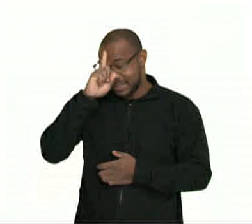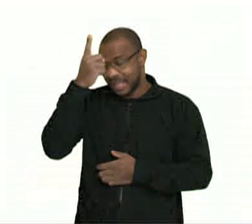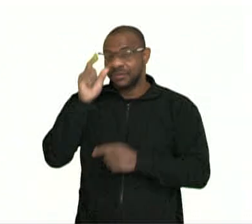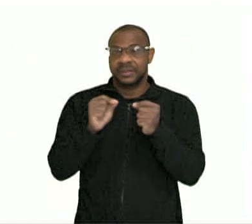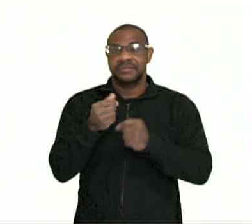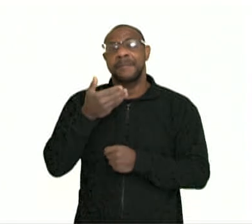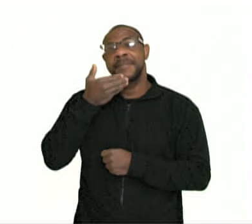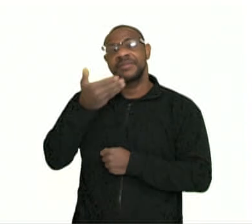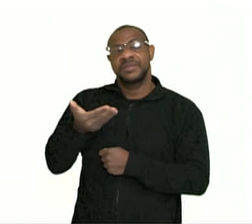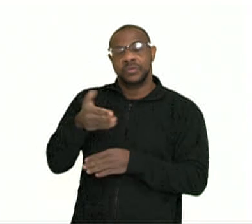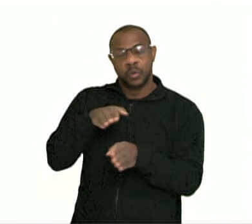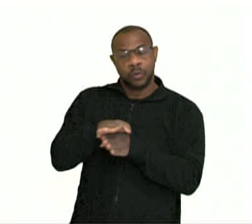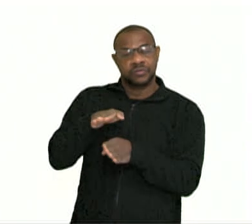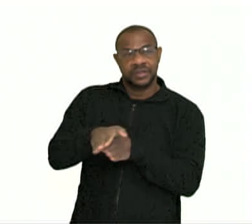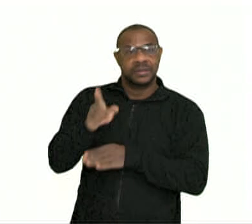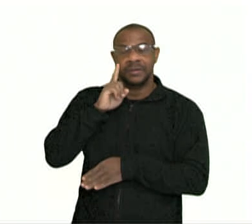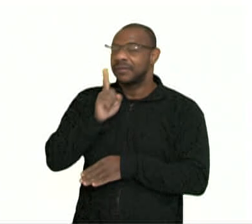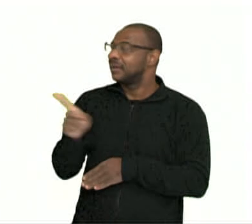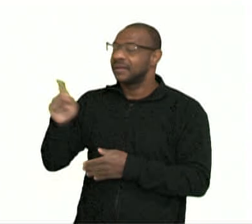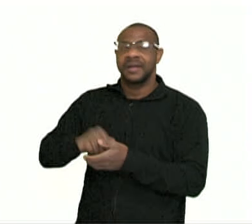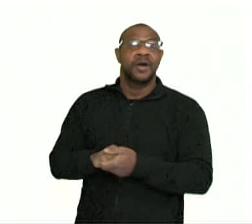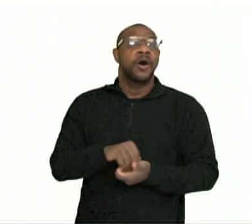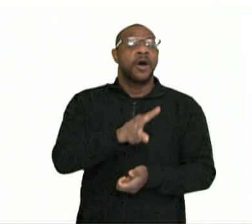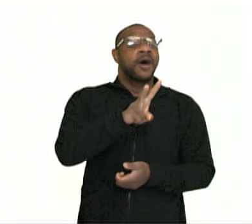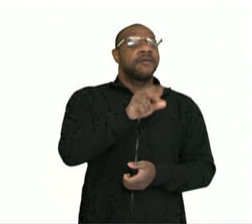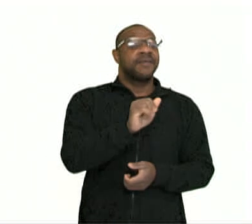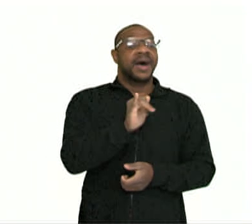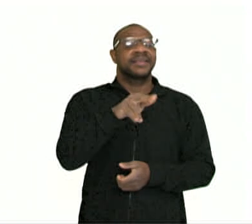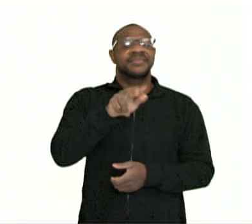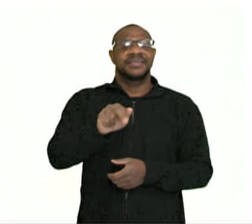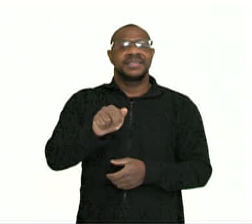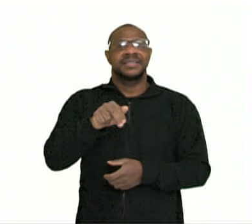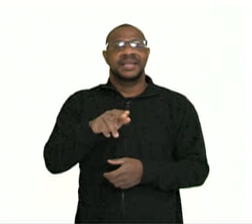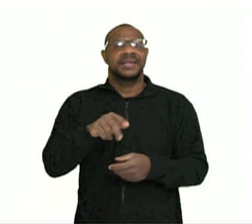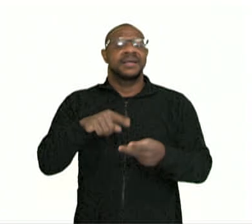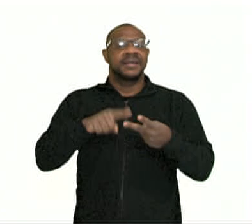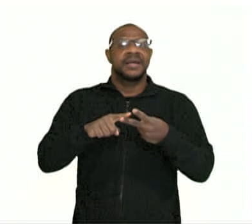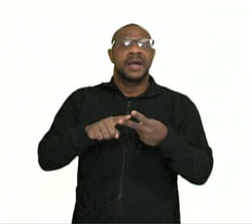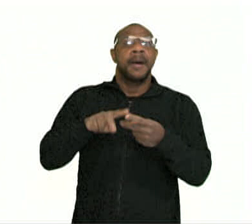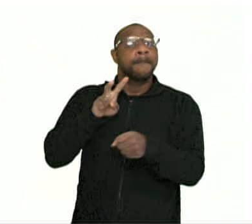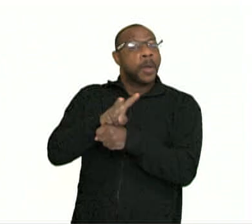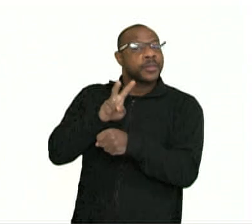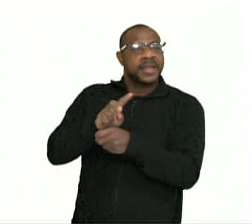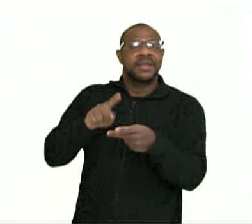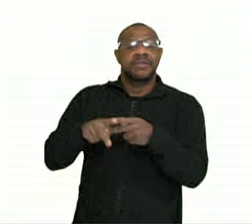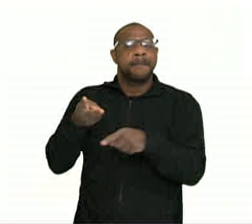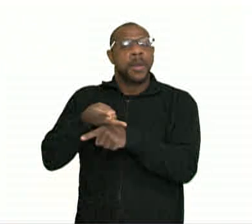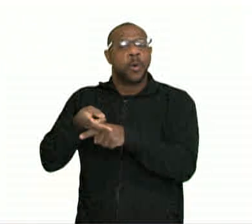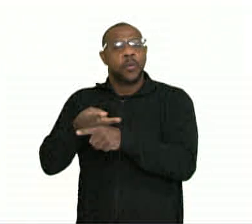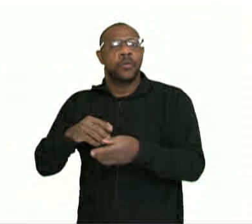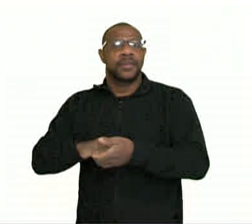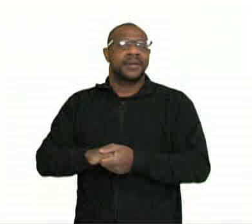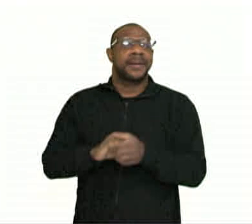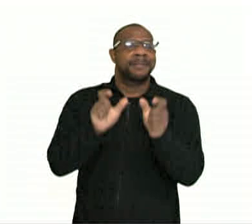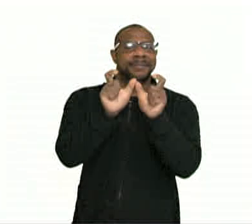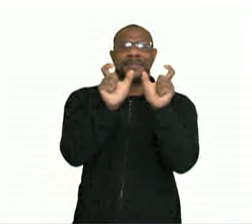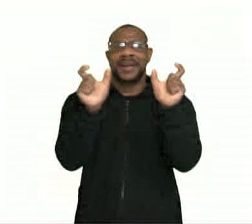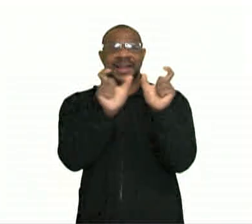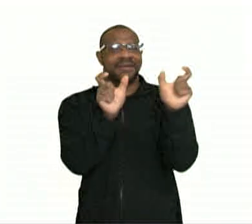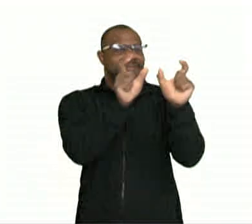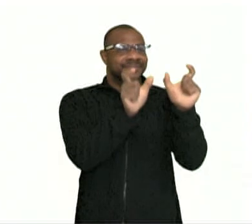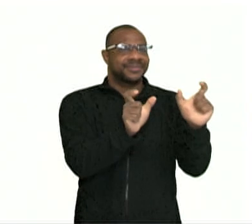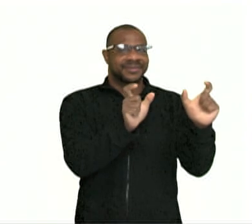de conselho. Ó, vacine, proteja, procure. Percebeu aqui a